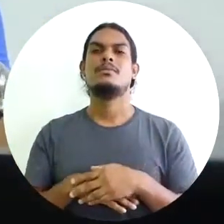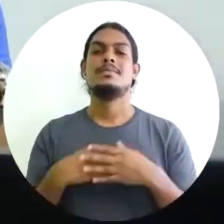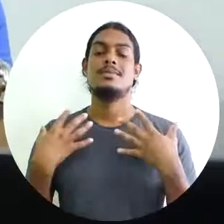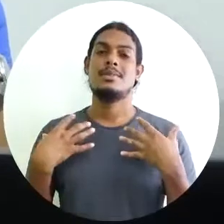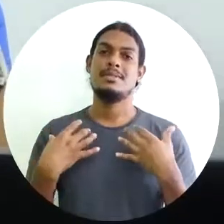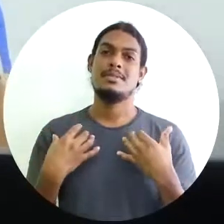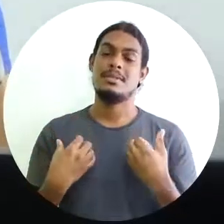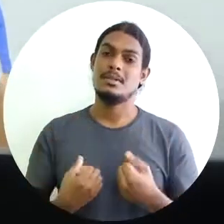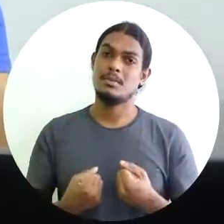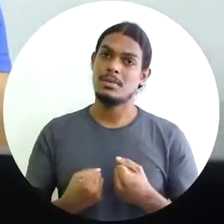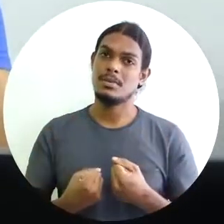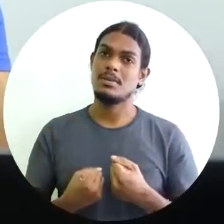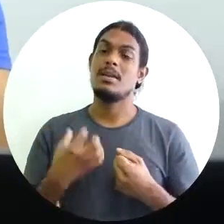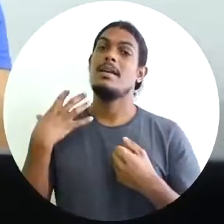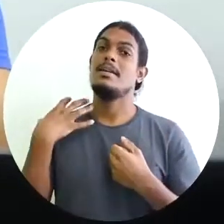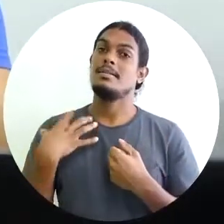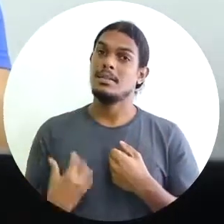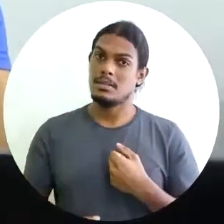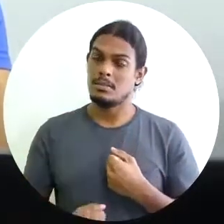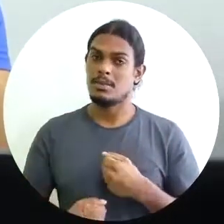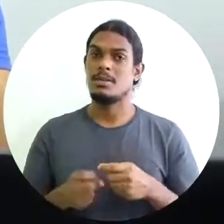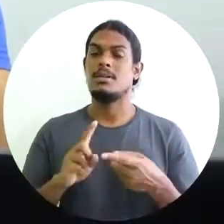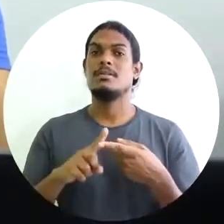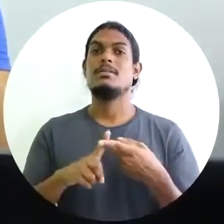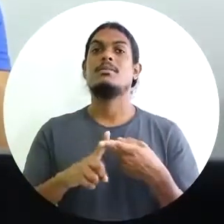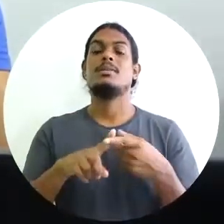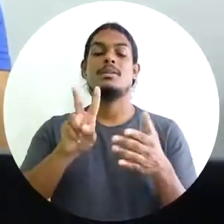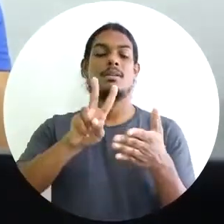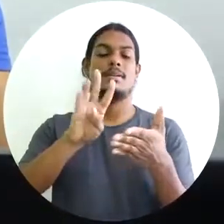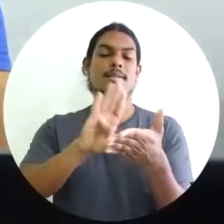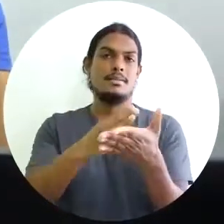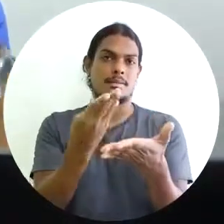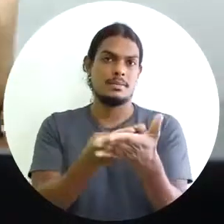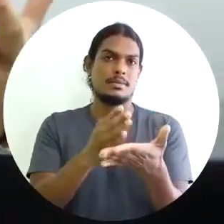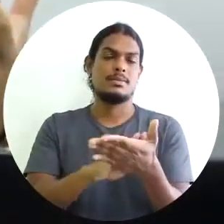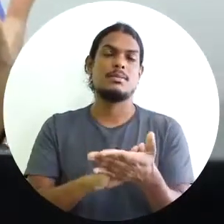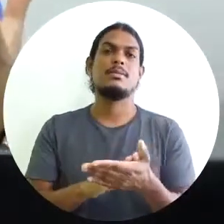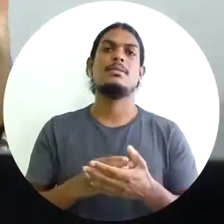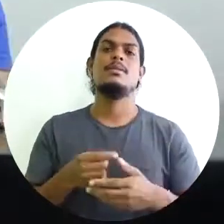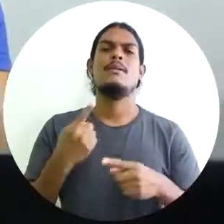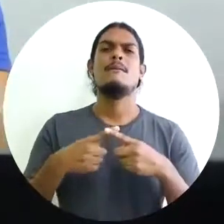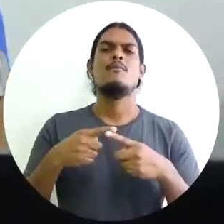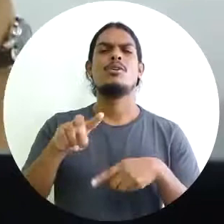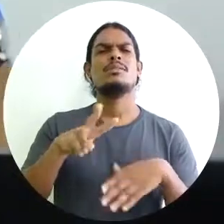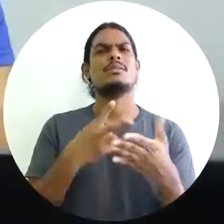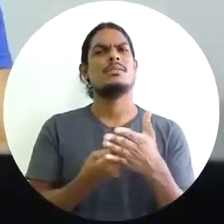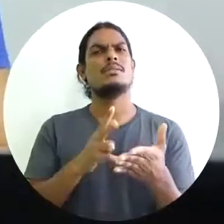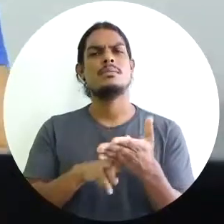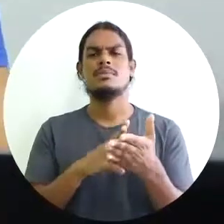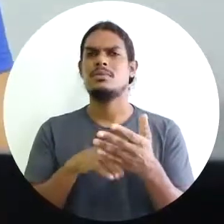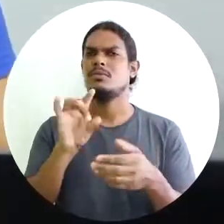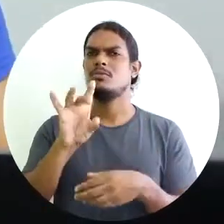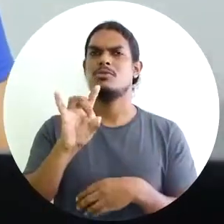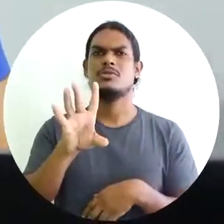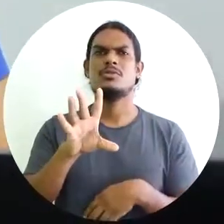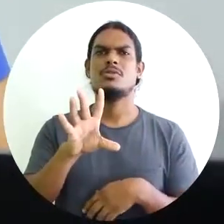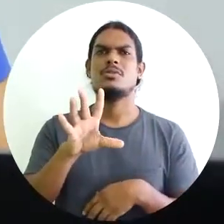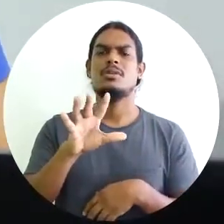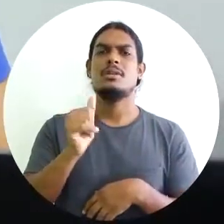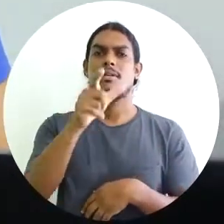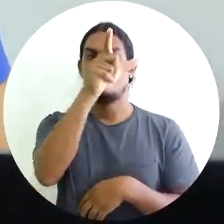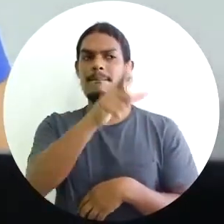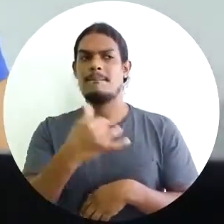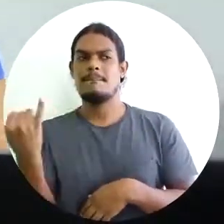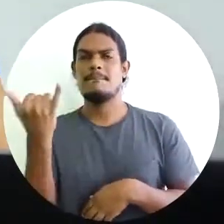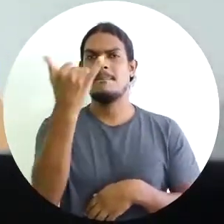institucionalidade, informatividade e interpretabilidade também, porque essa interpretação ela não é apenas de quem recebe a